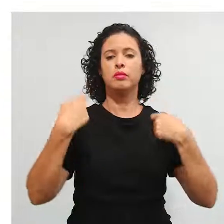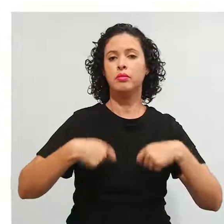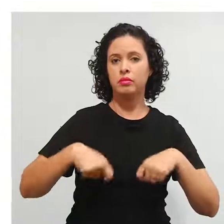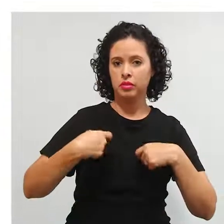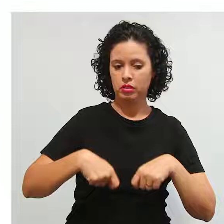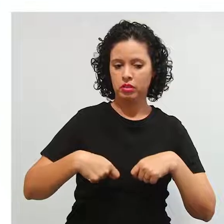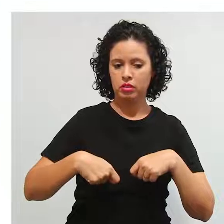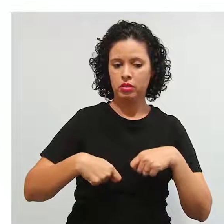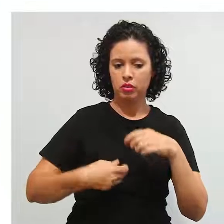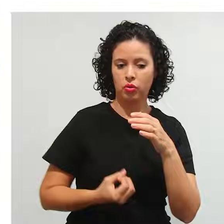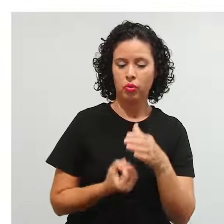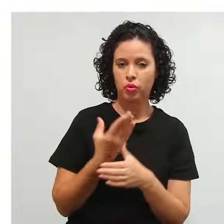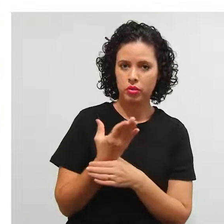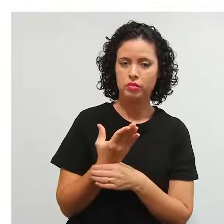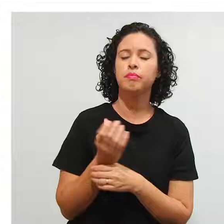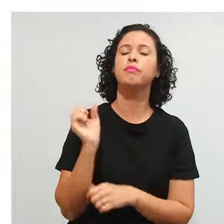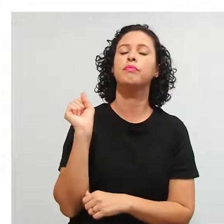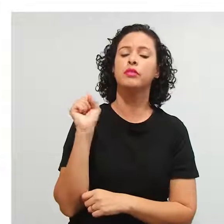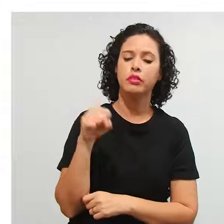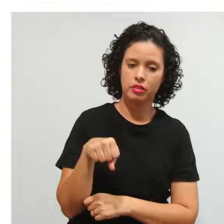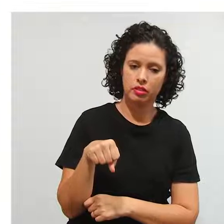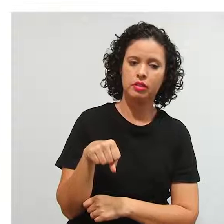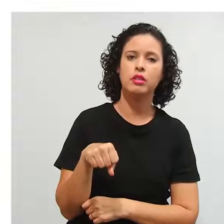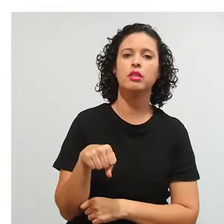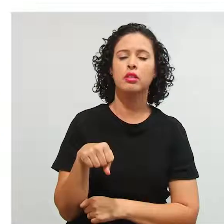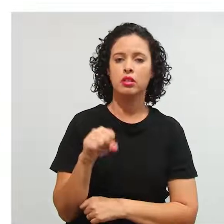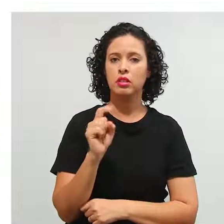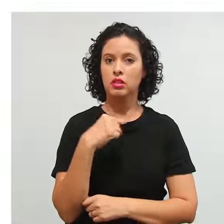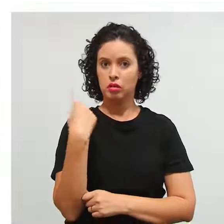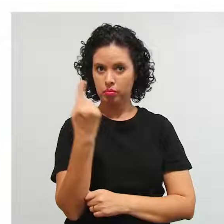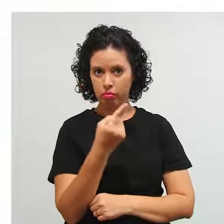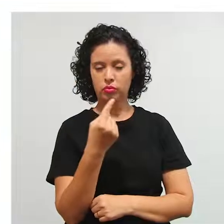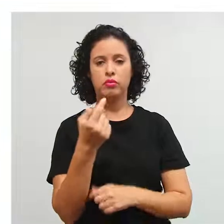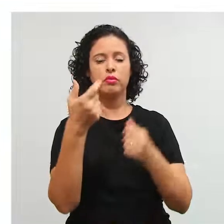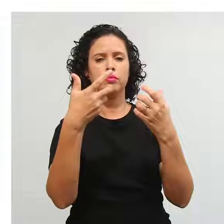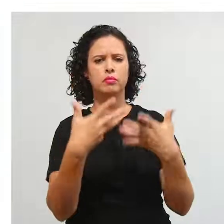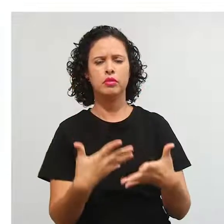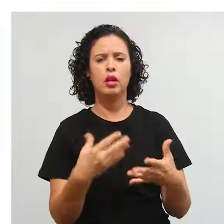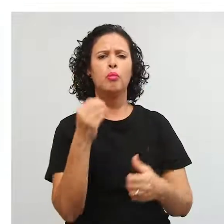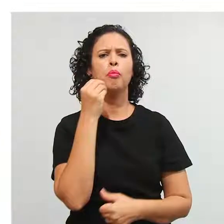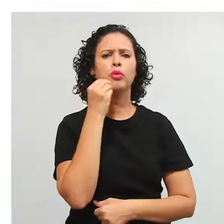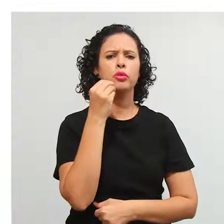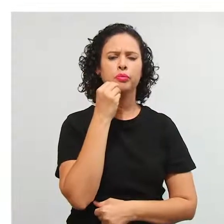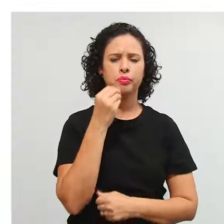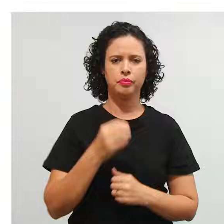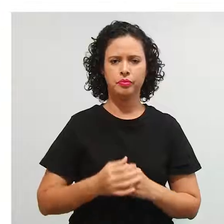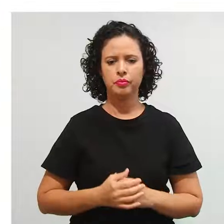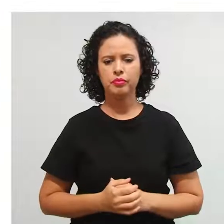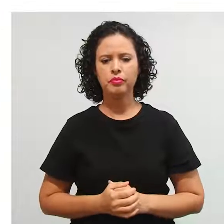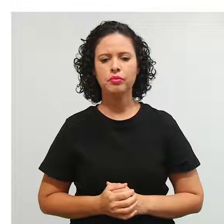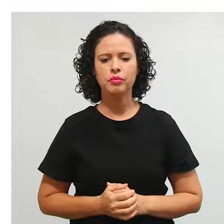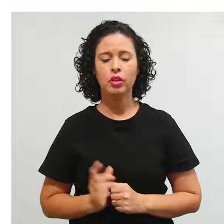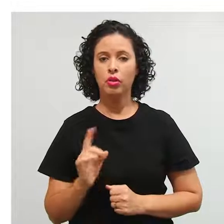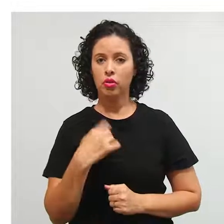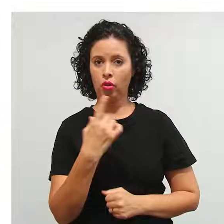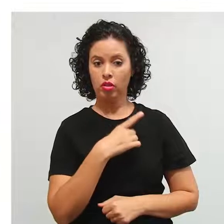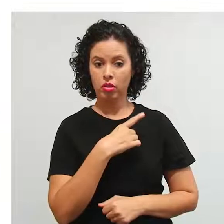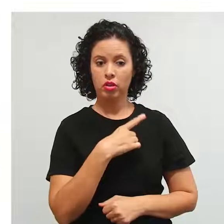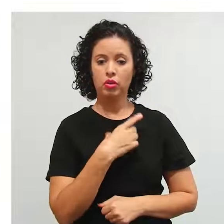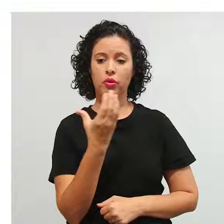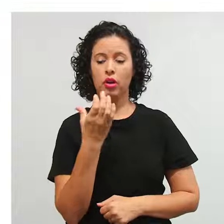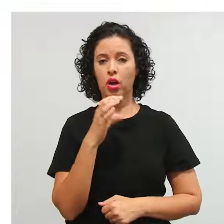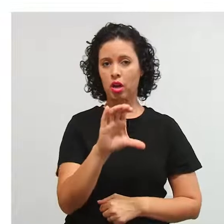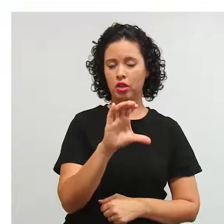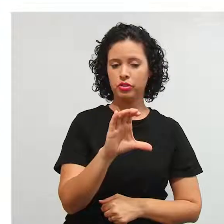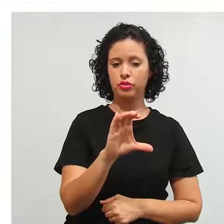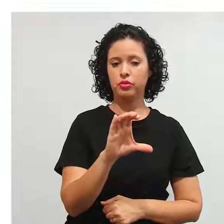uma origem? Sim. Essa origem, nós vamos ver daqui a pouquinho as possibilidades de origem. Então, nós temos o crédito